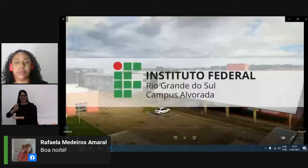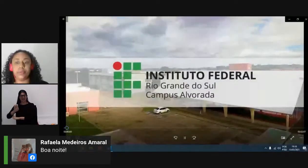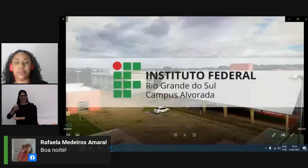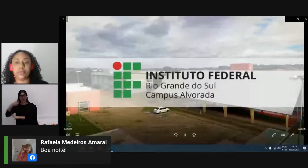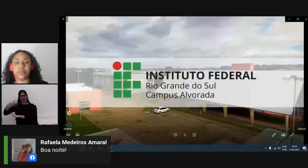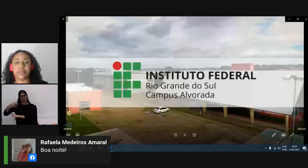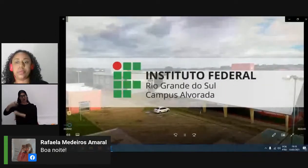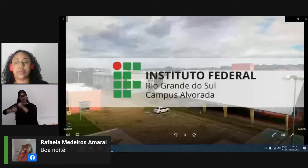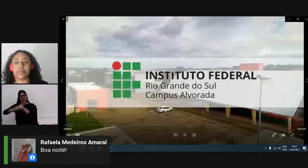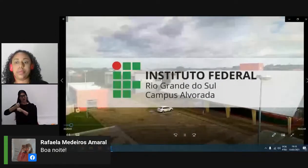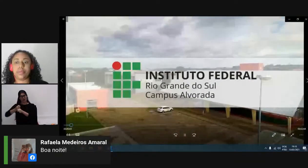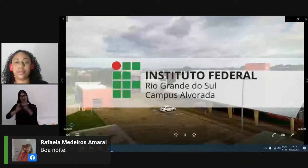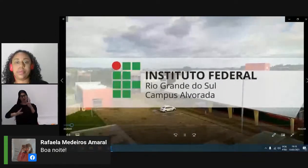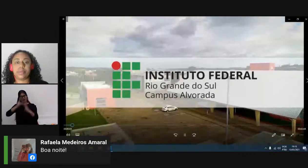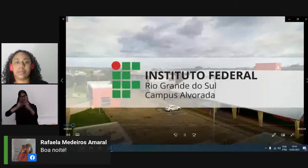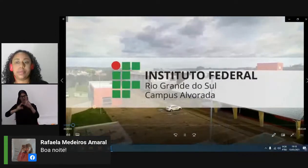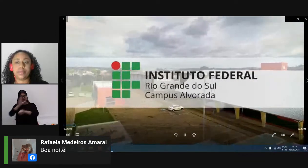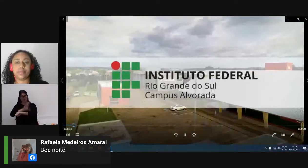áudio-vídeo.